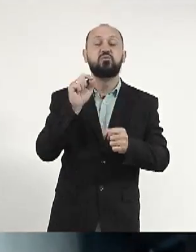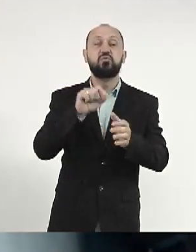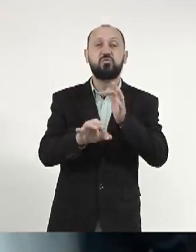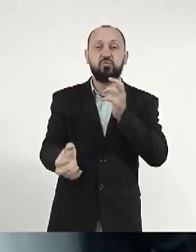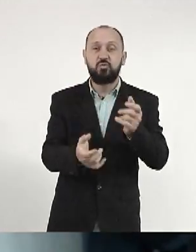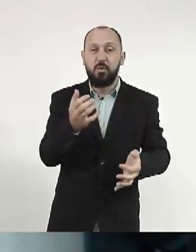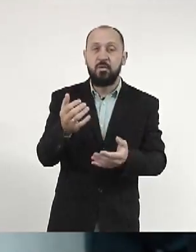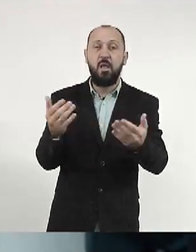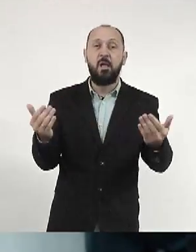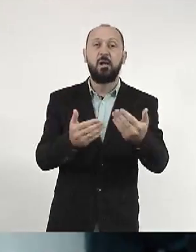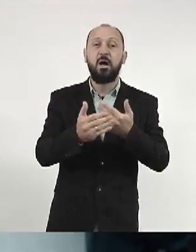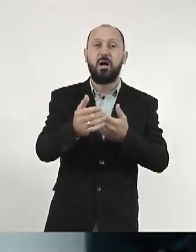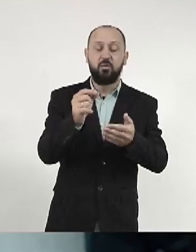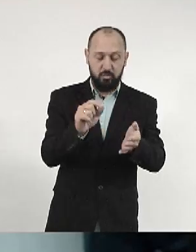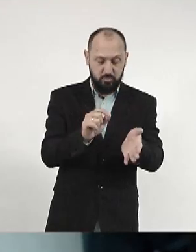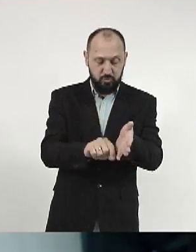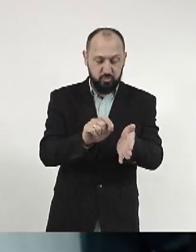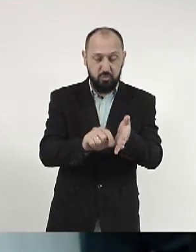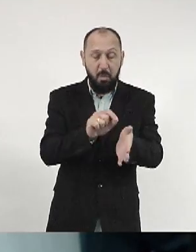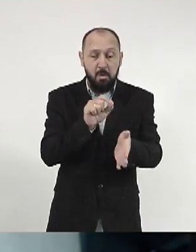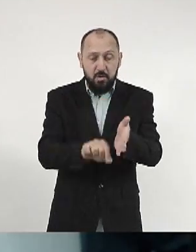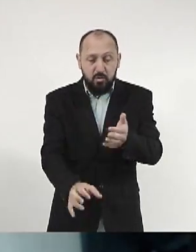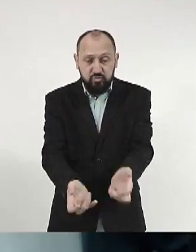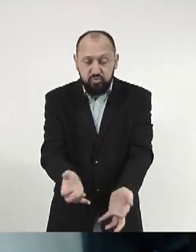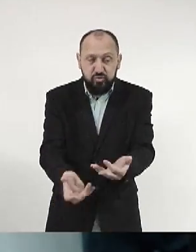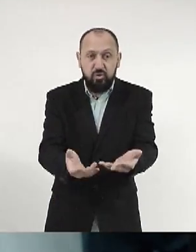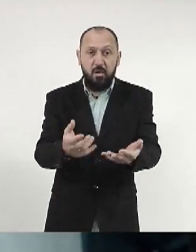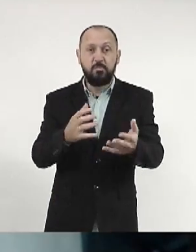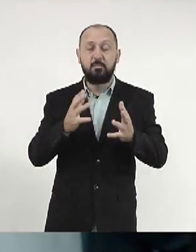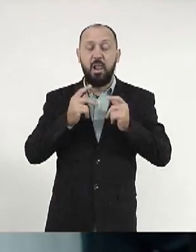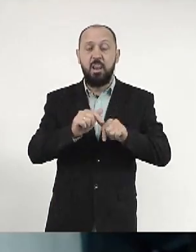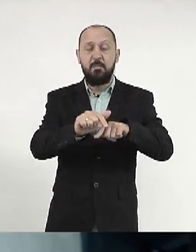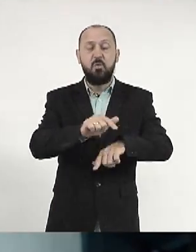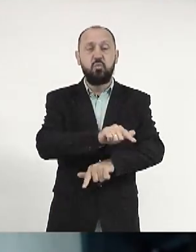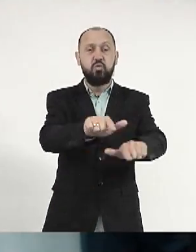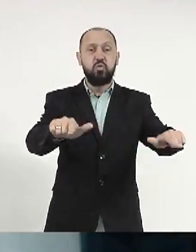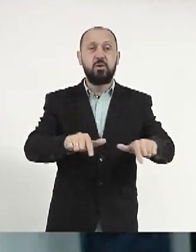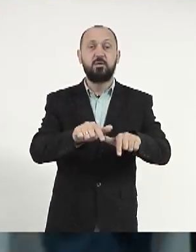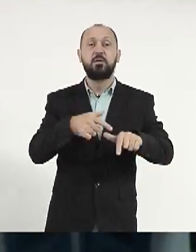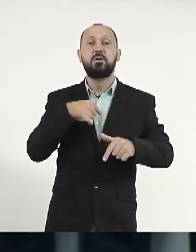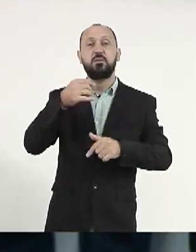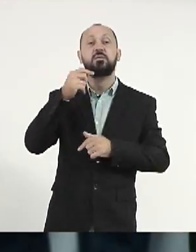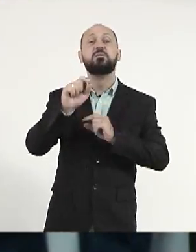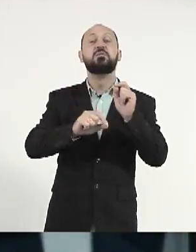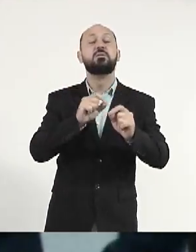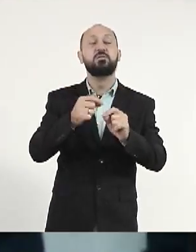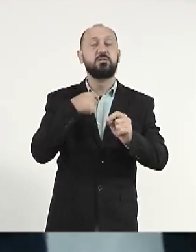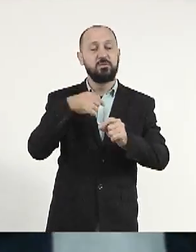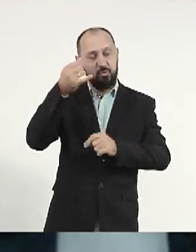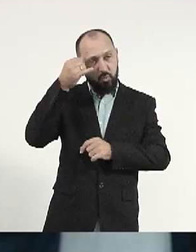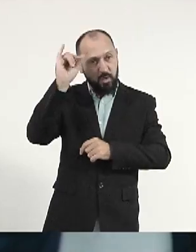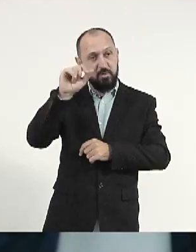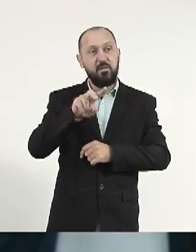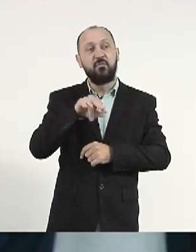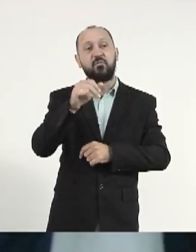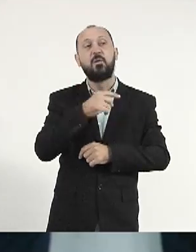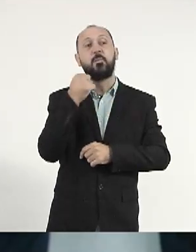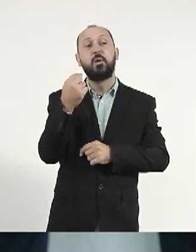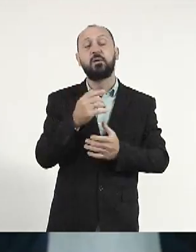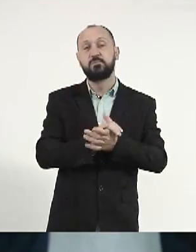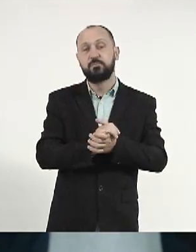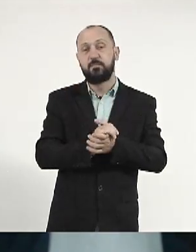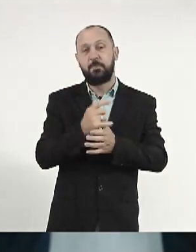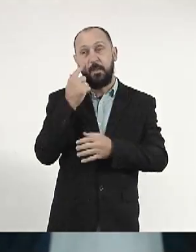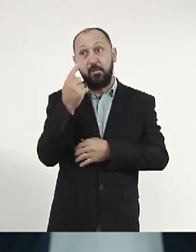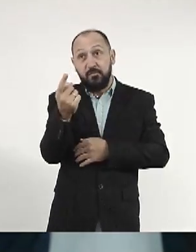fogo agora e arriscar um palito de fósforo e pôr para limpar a invernada, se o gado dele vai morrer? A isso que